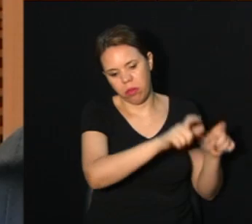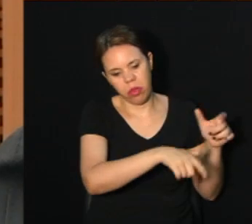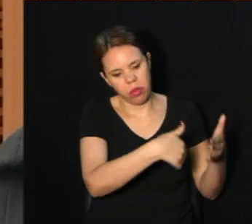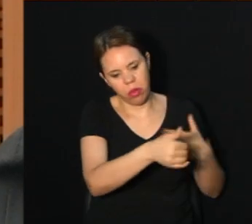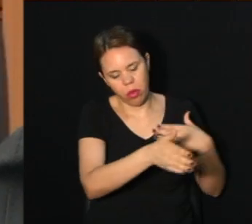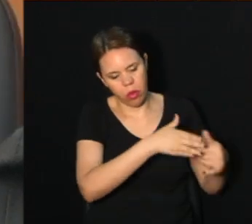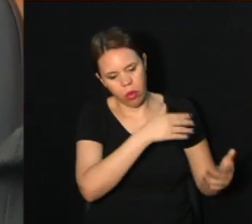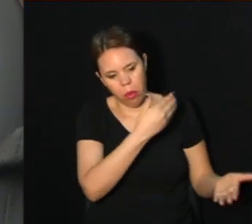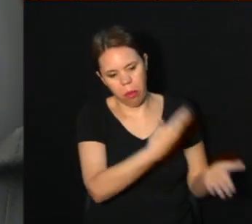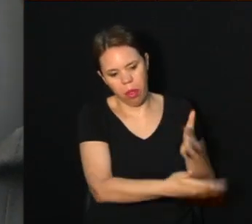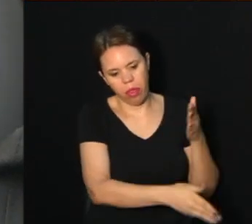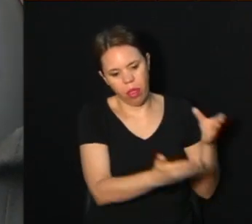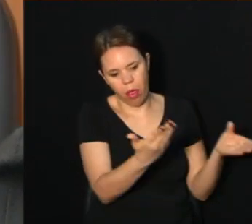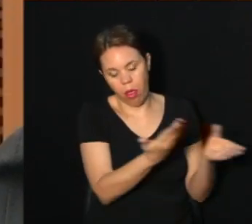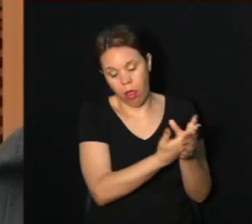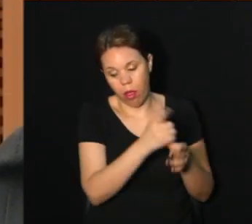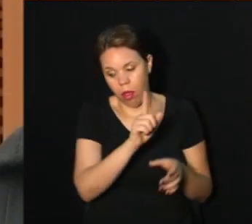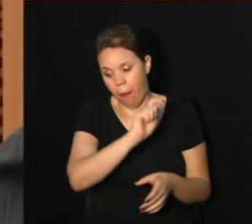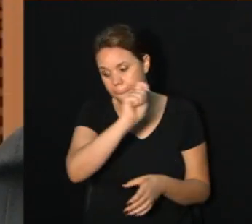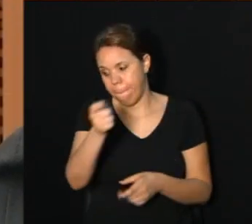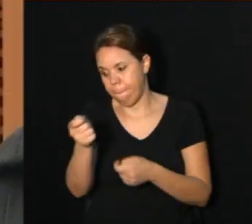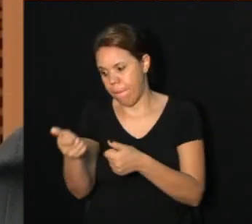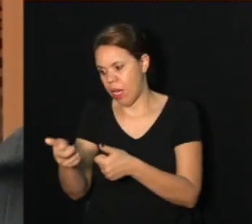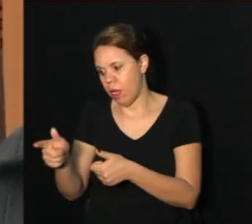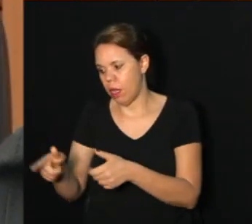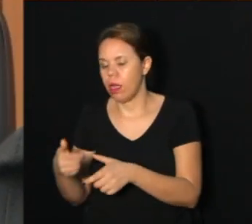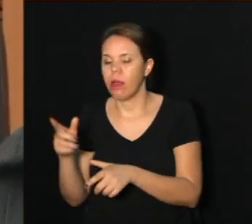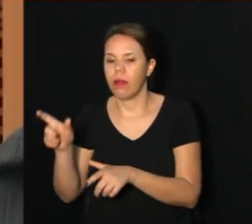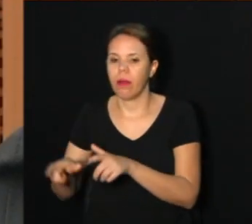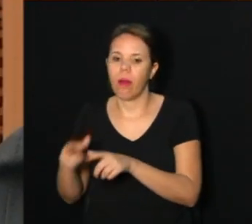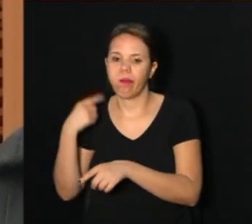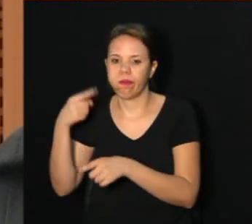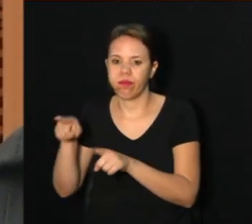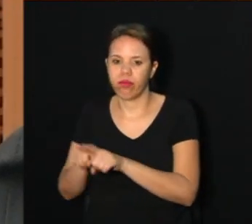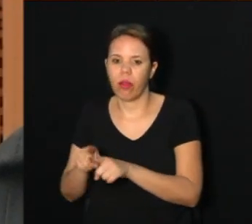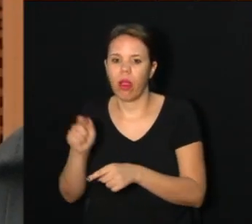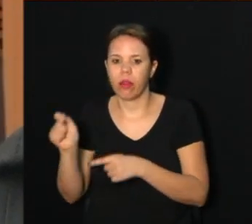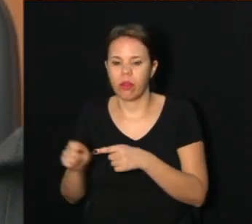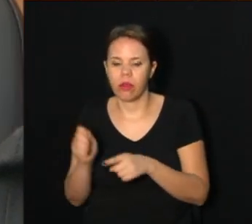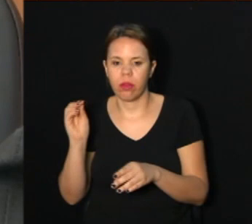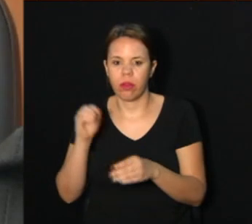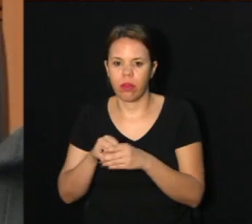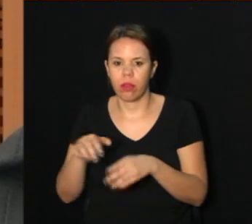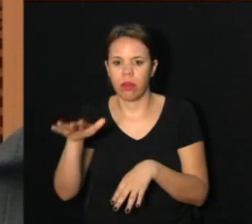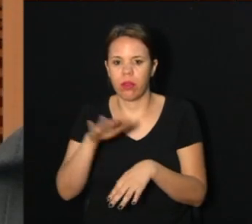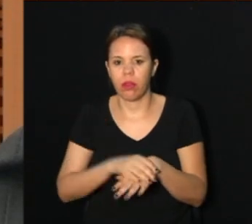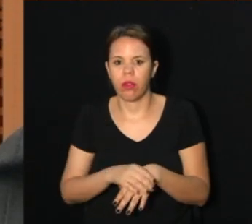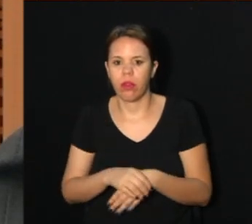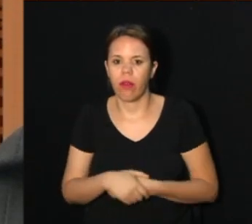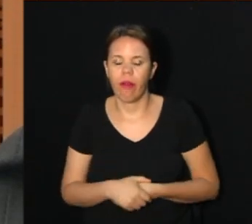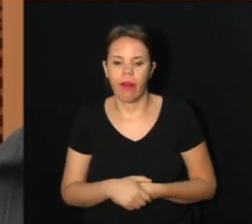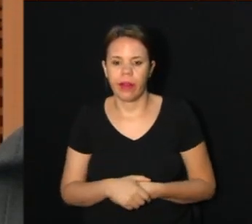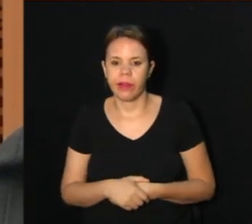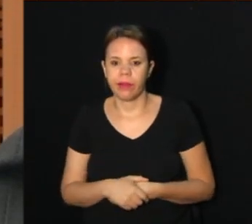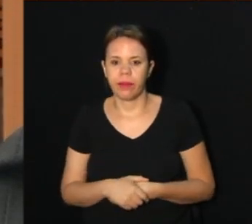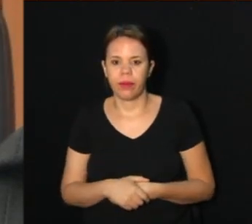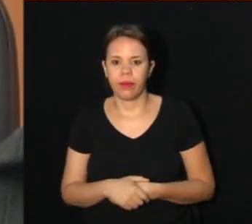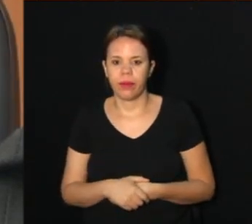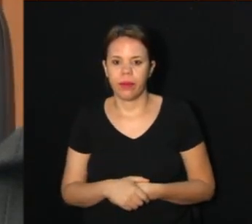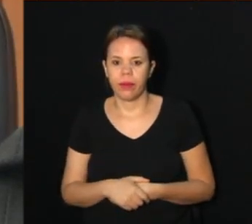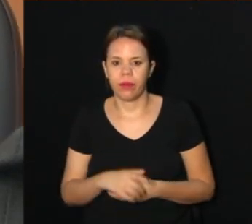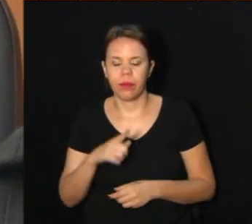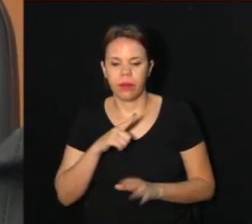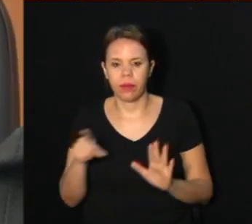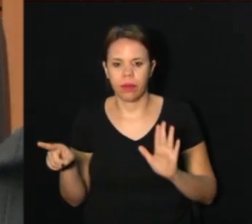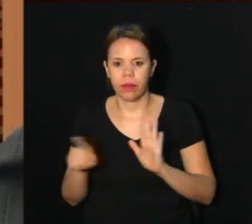a partir daí, acho que, complementando a resposta, vereador, a questão da associação dentro desse rateio. Há um parágrafo